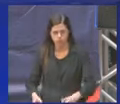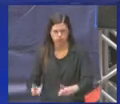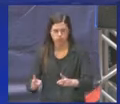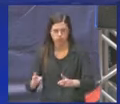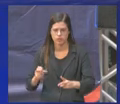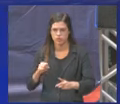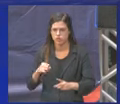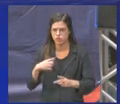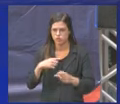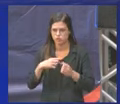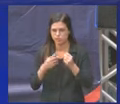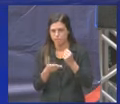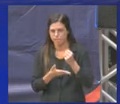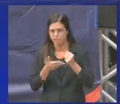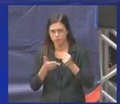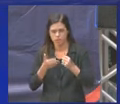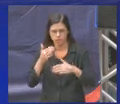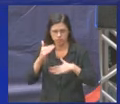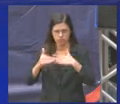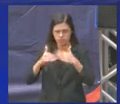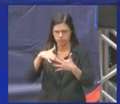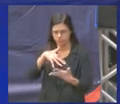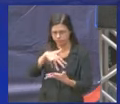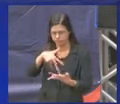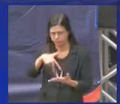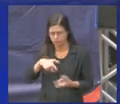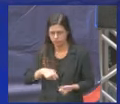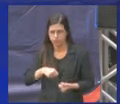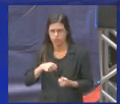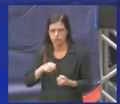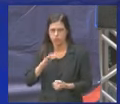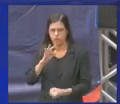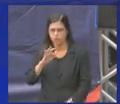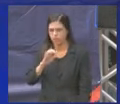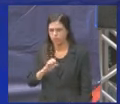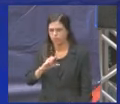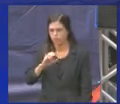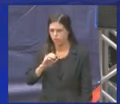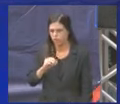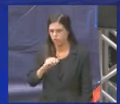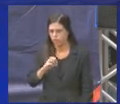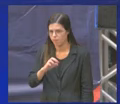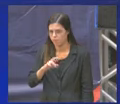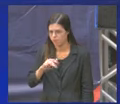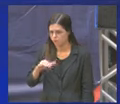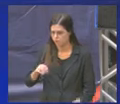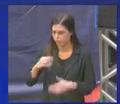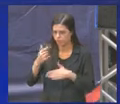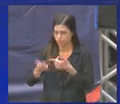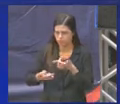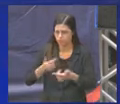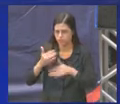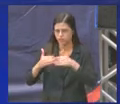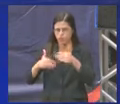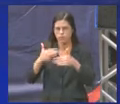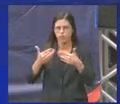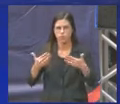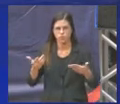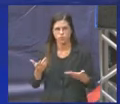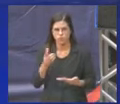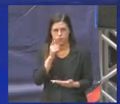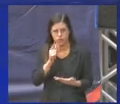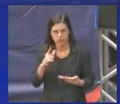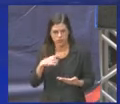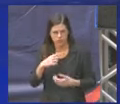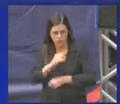como alicerce o desenvolvimento sustentável. Isso a FEComércio vem trabalhando, vem desenvolvendo, e hoje a gente consegue ter uma